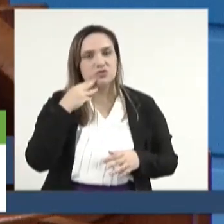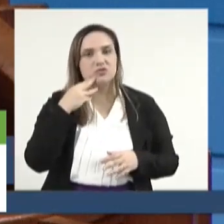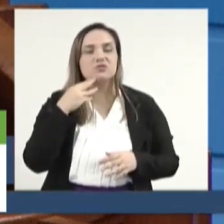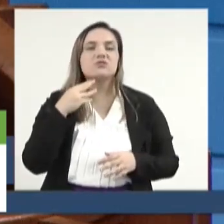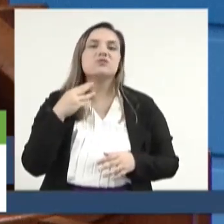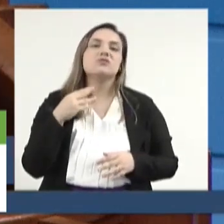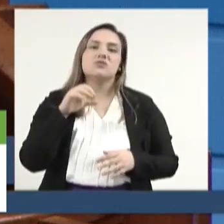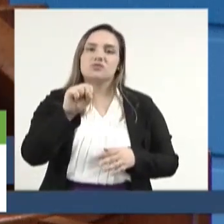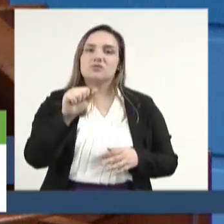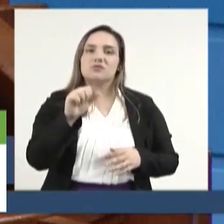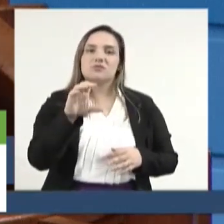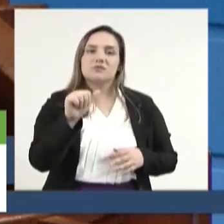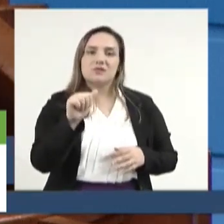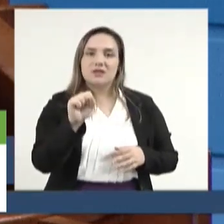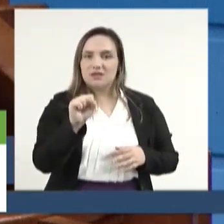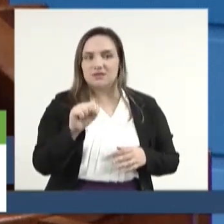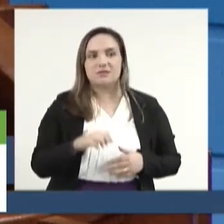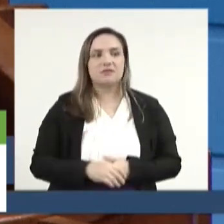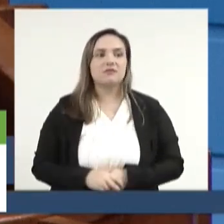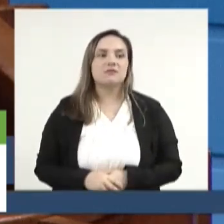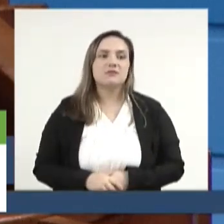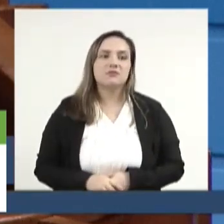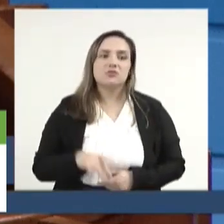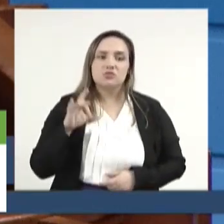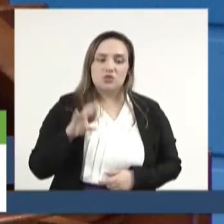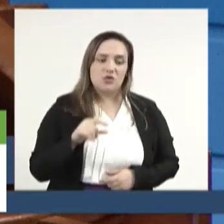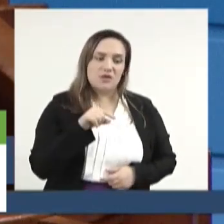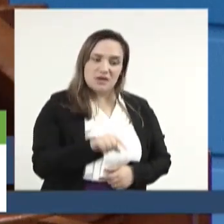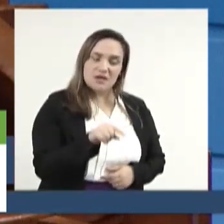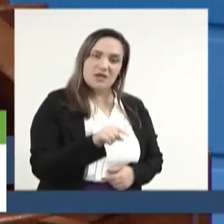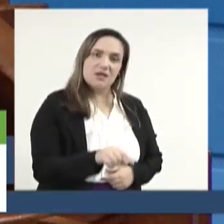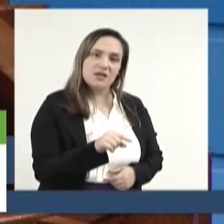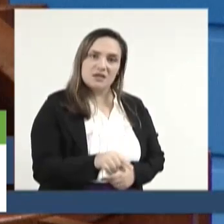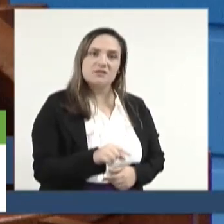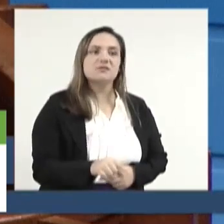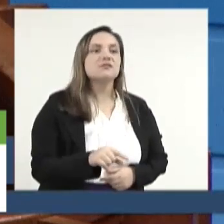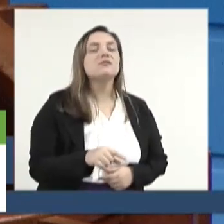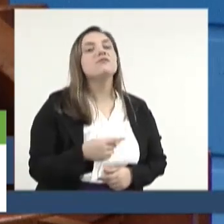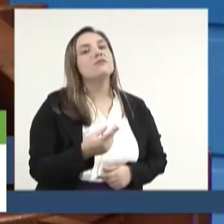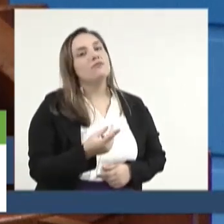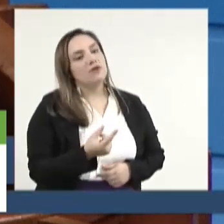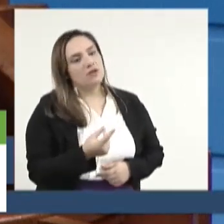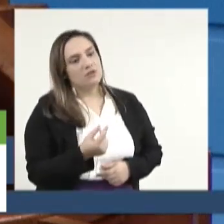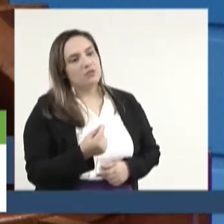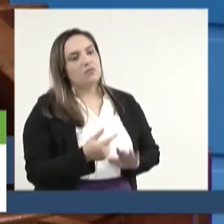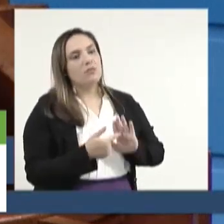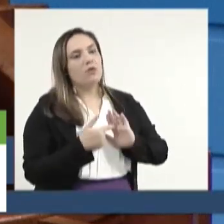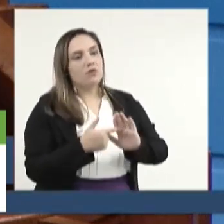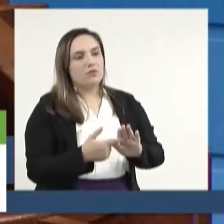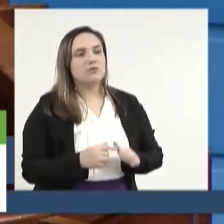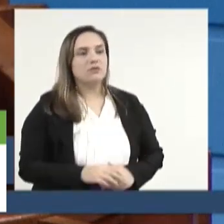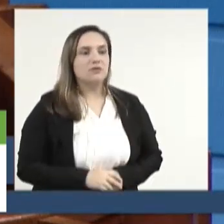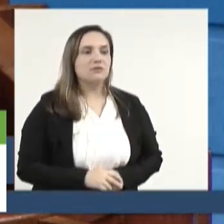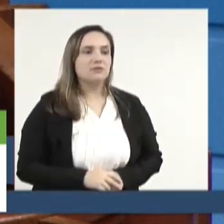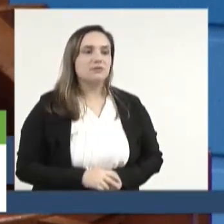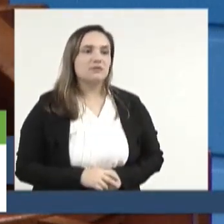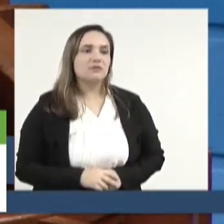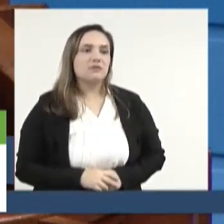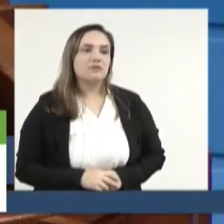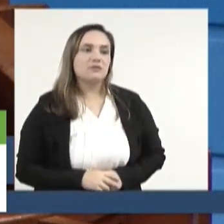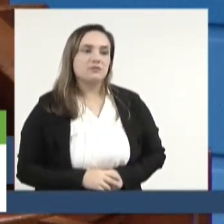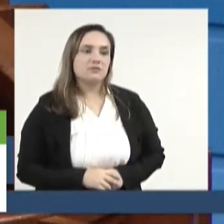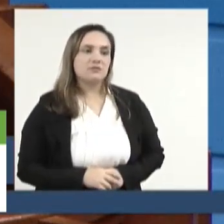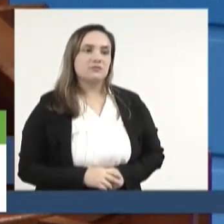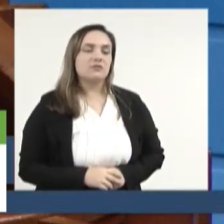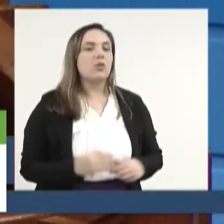O que importa é dizer que só esse número, isoladamente pela quebra, nós teremos aí, com